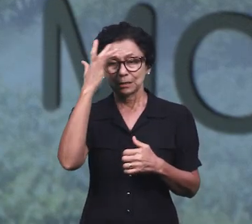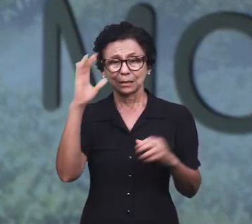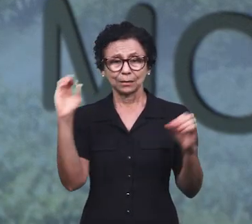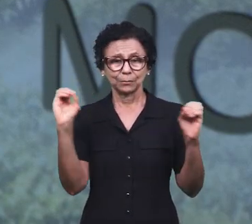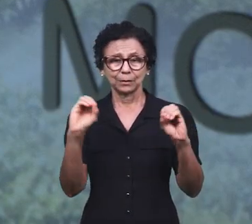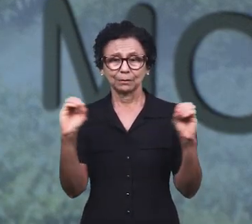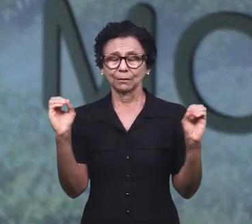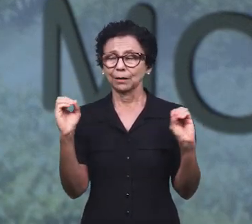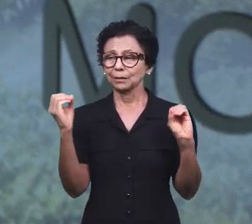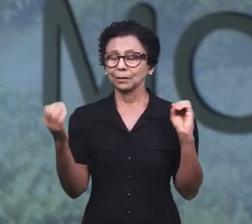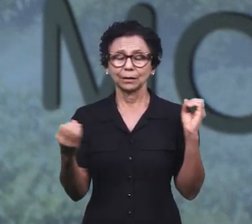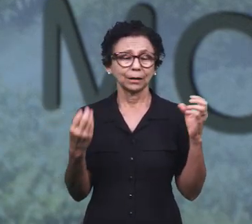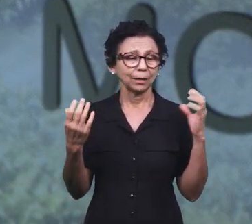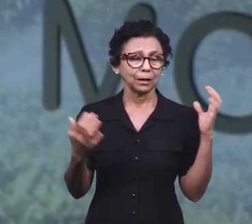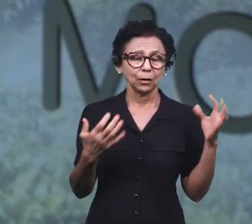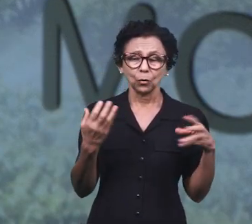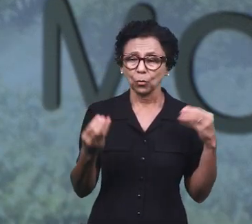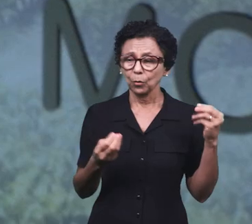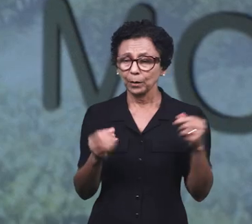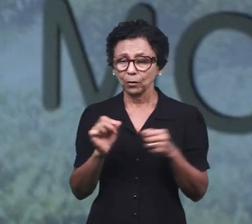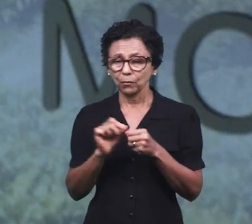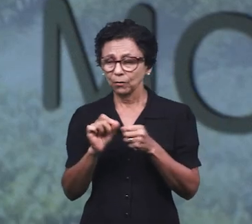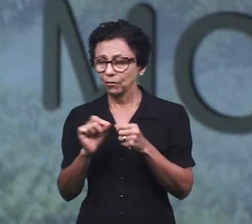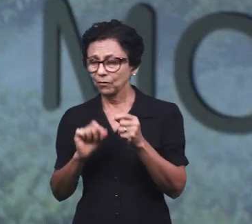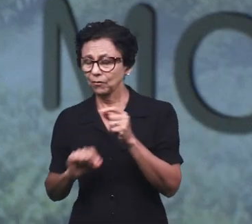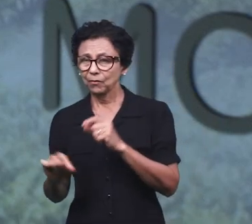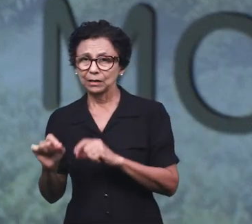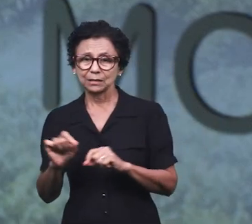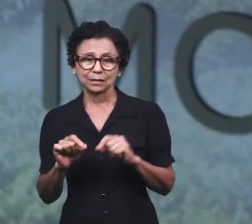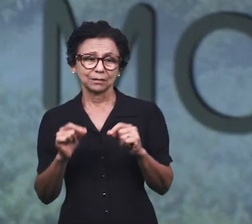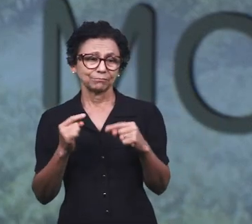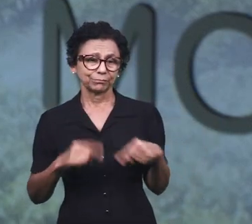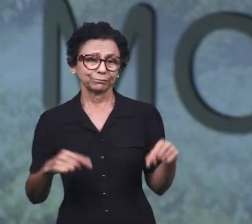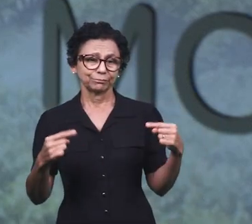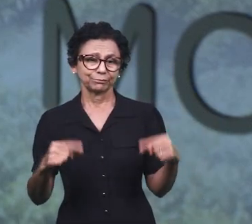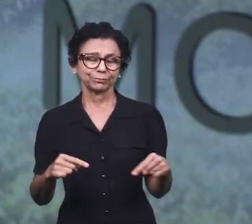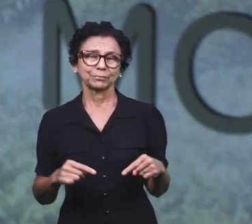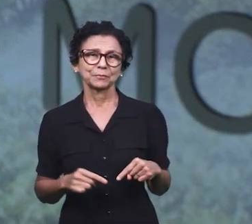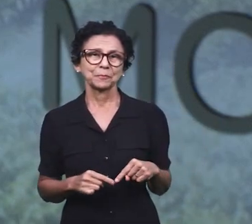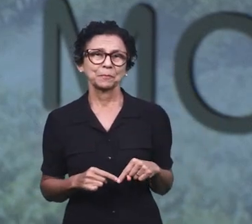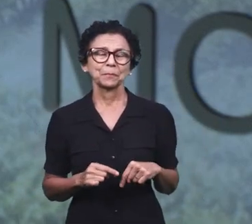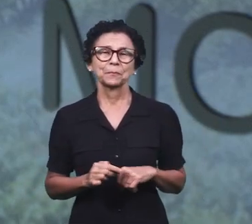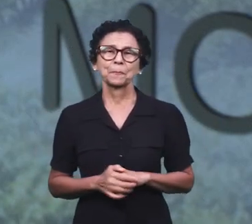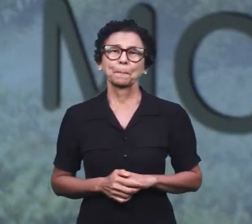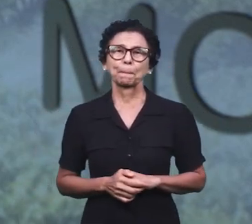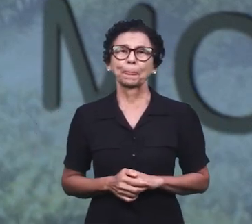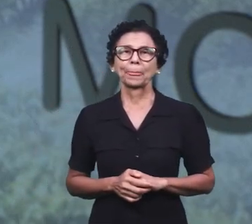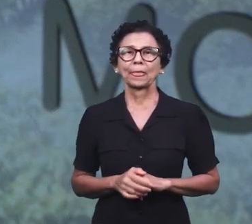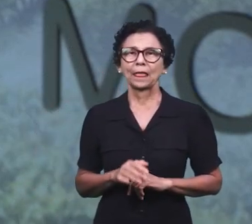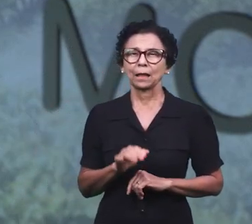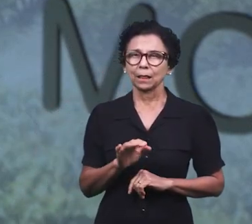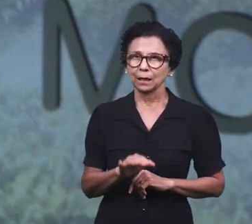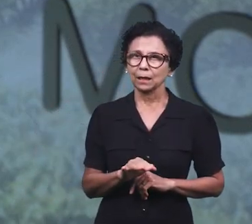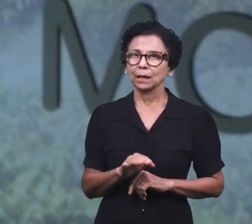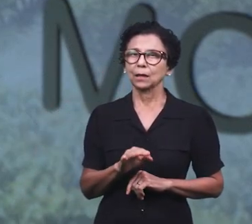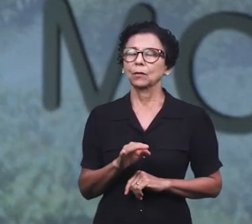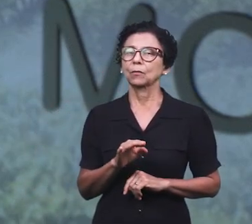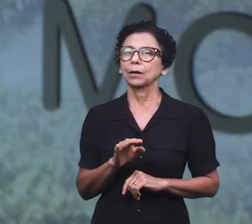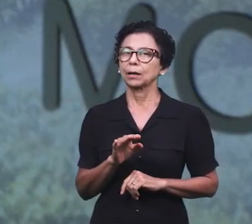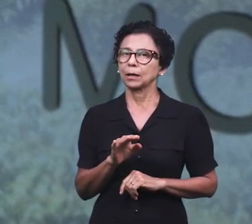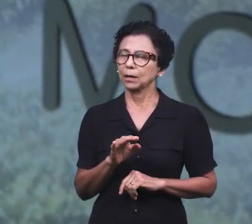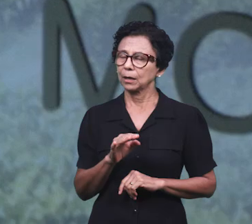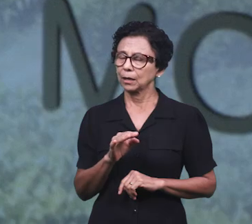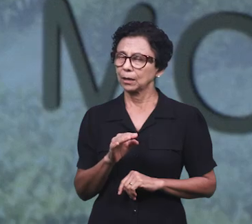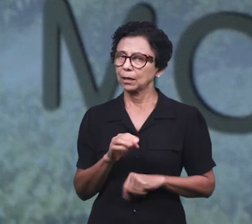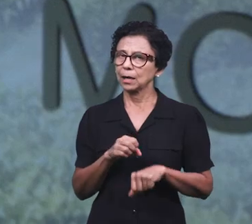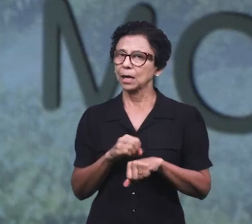onde se colocar, como... Então, já começa a ser um desafio. Então, você tendo uma instrução mínima possível